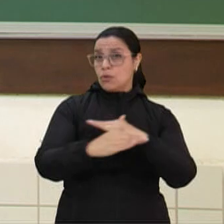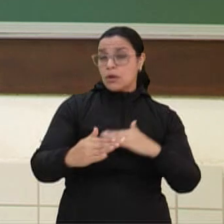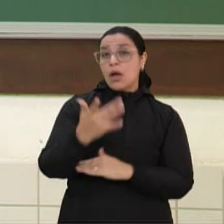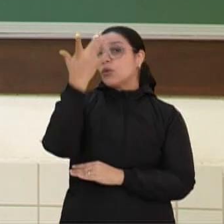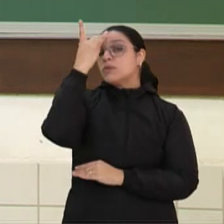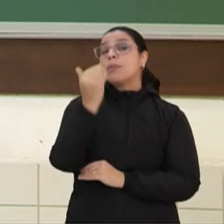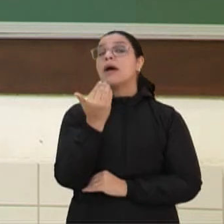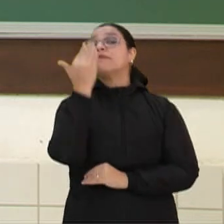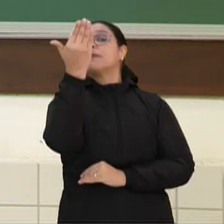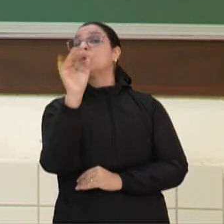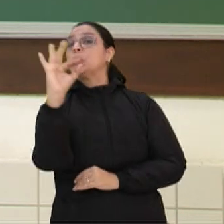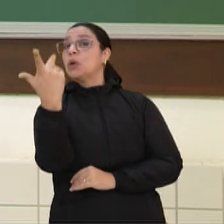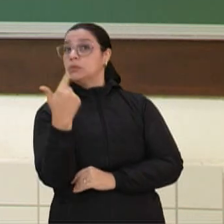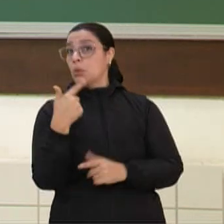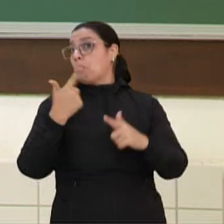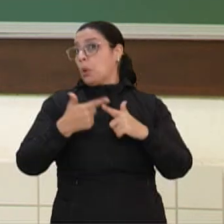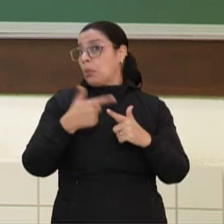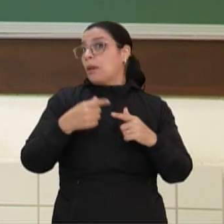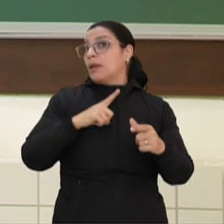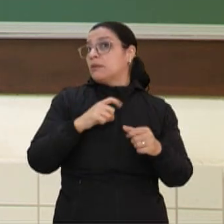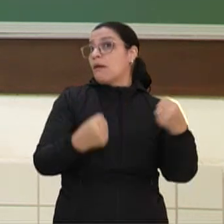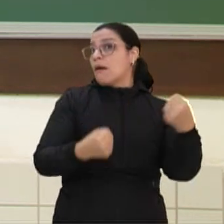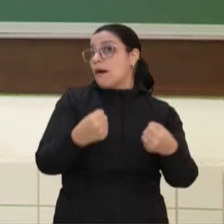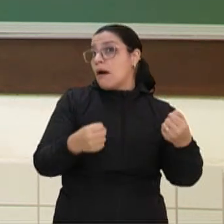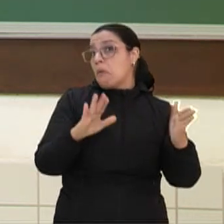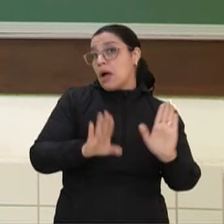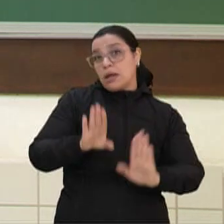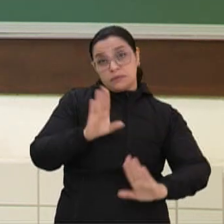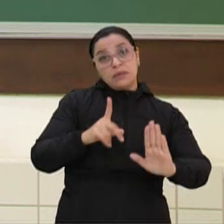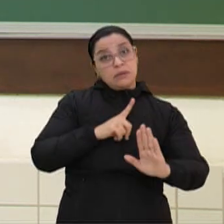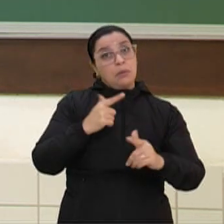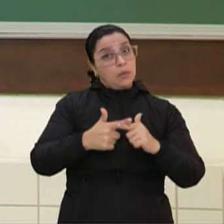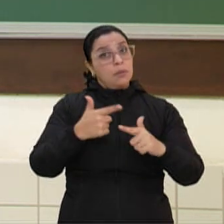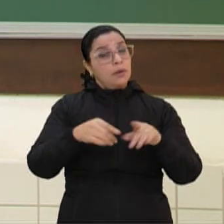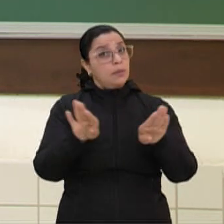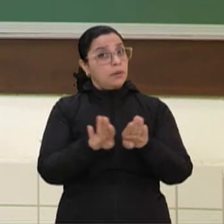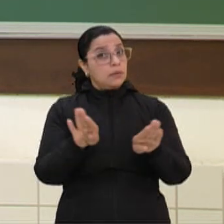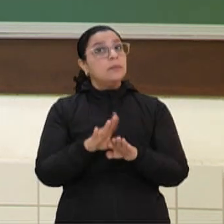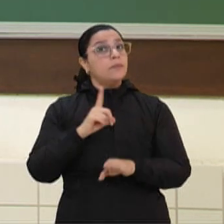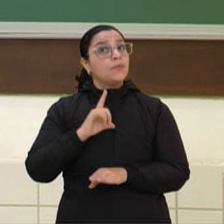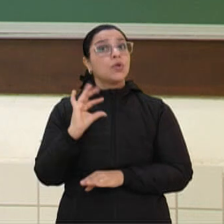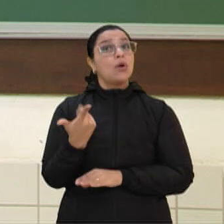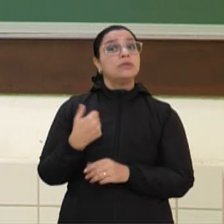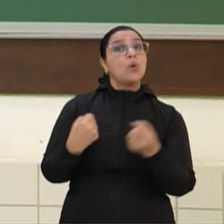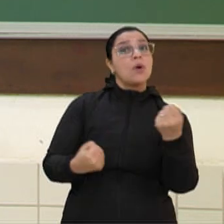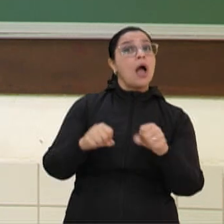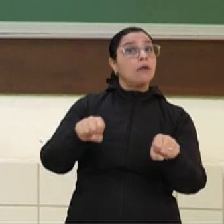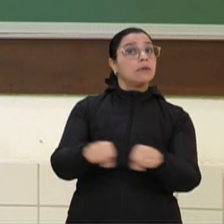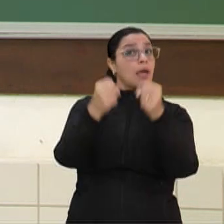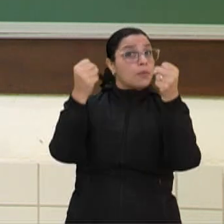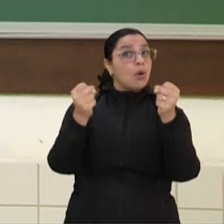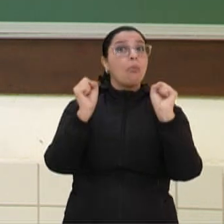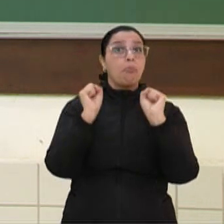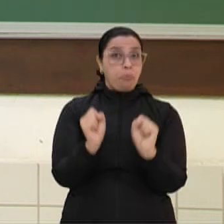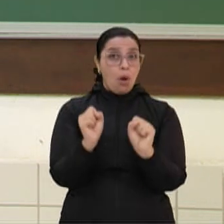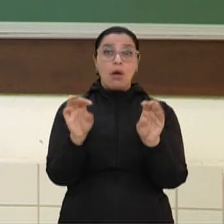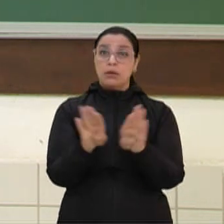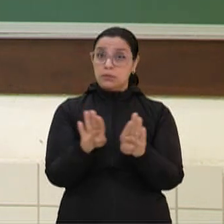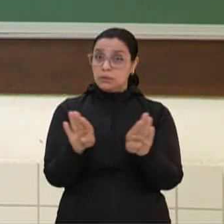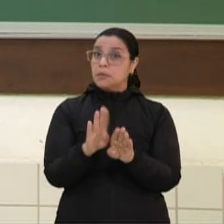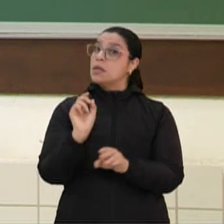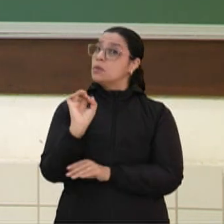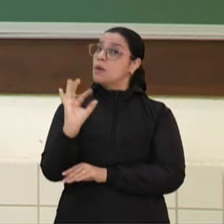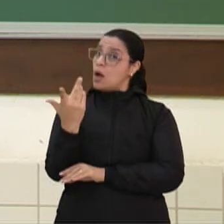está acontecendo com o outro carro, o motorista, o que aconteceu com o carro dele, se o carro dele de